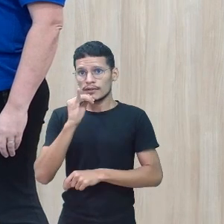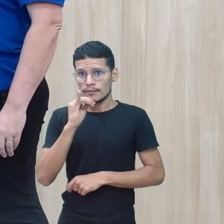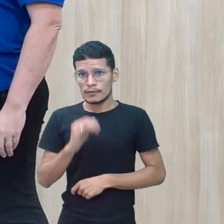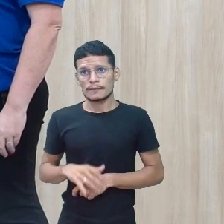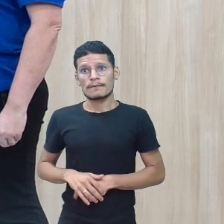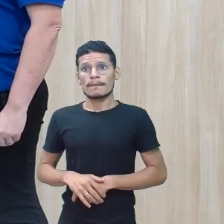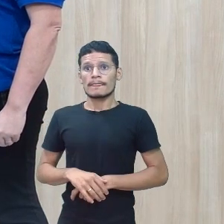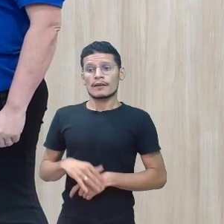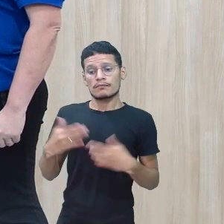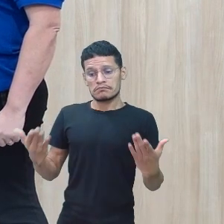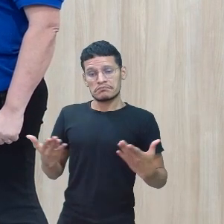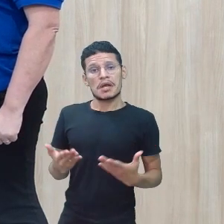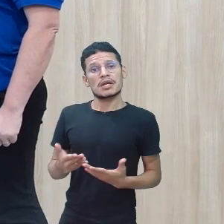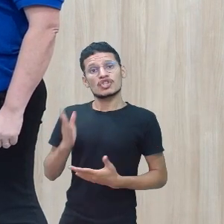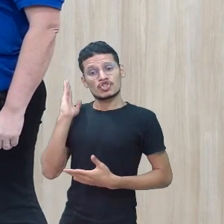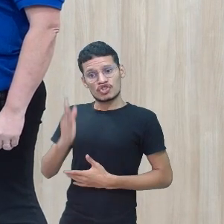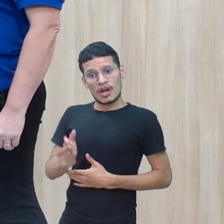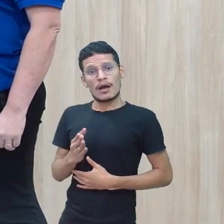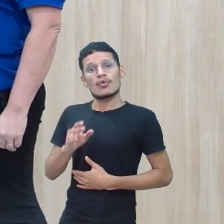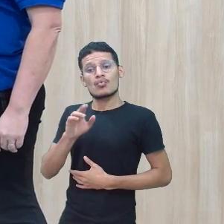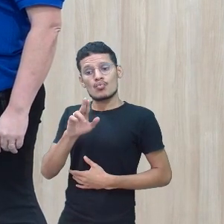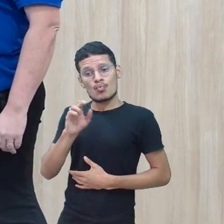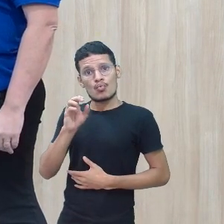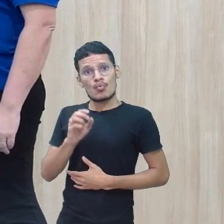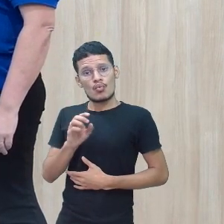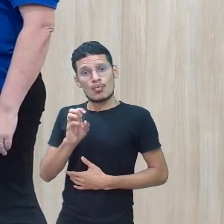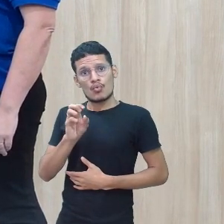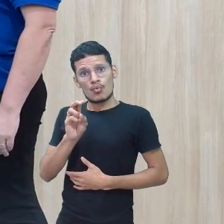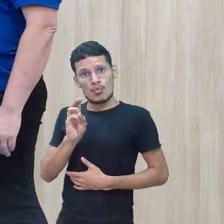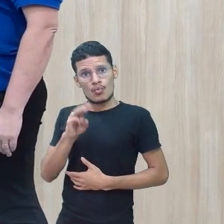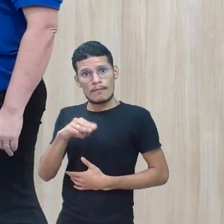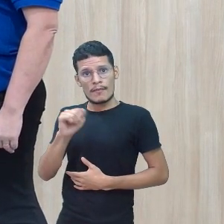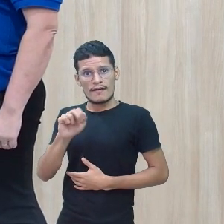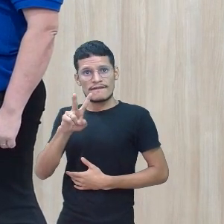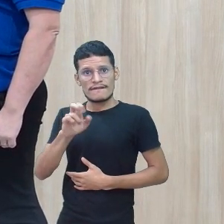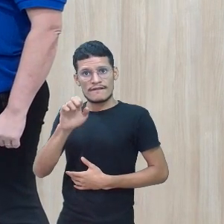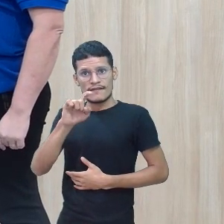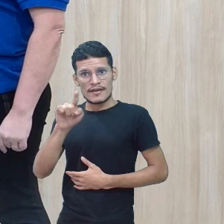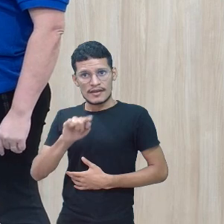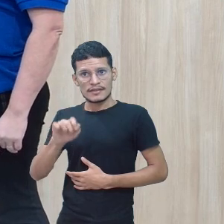fim da guerra, não é? A chuva vem